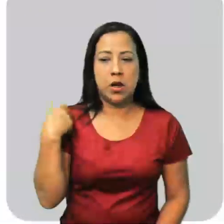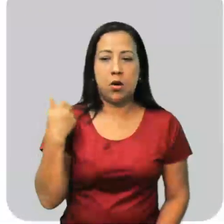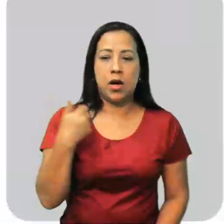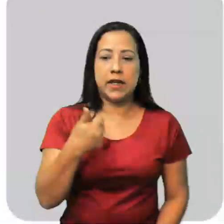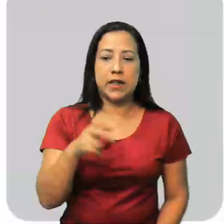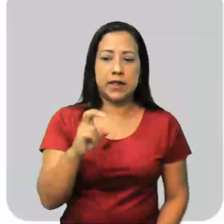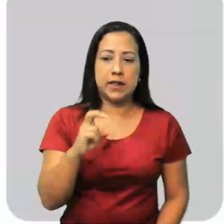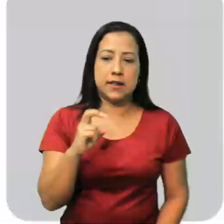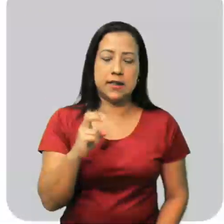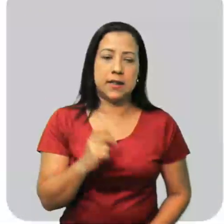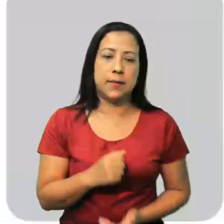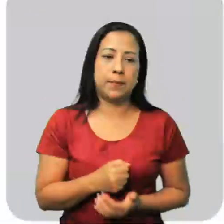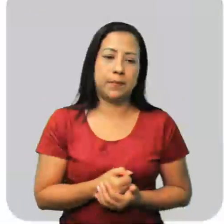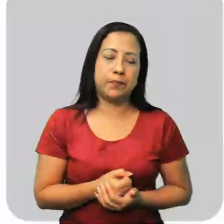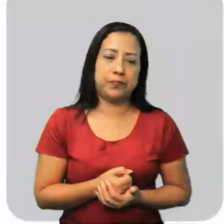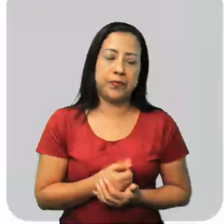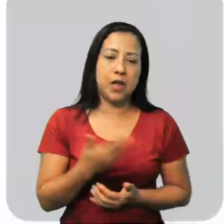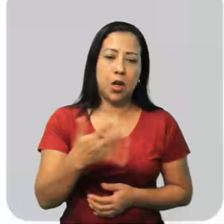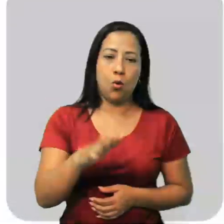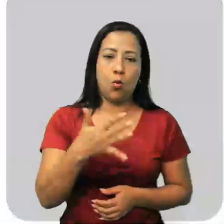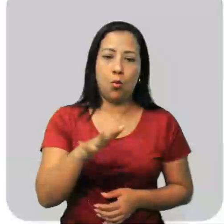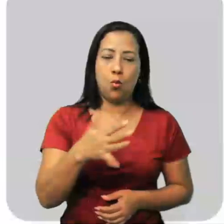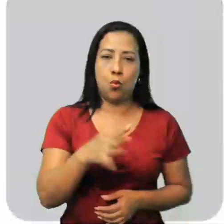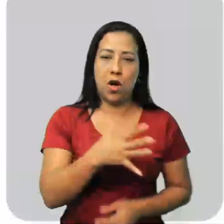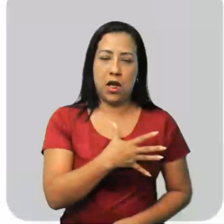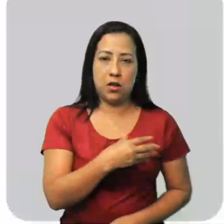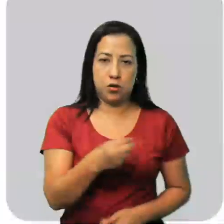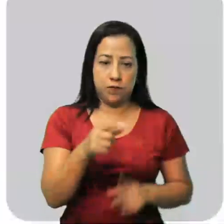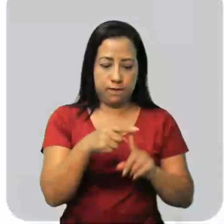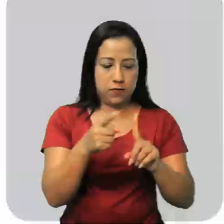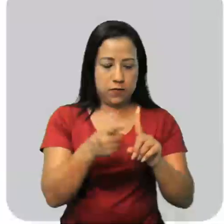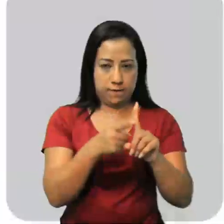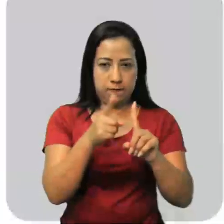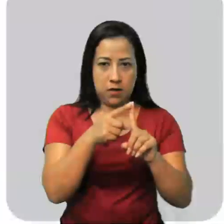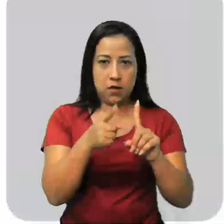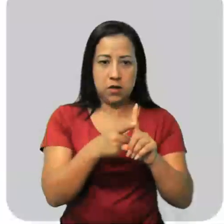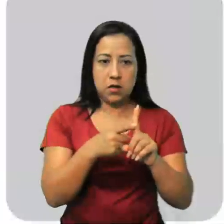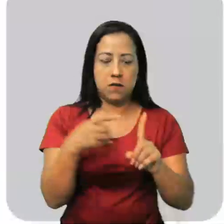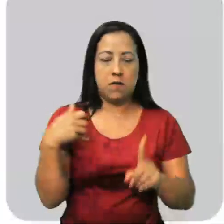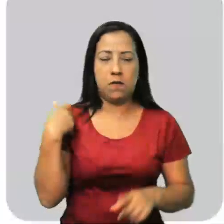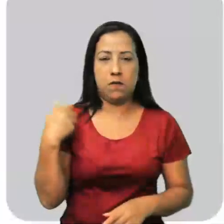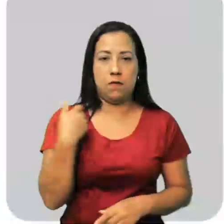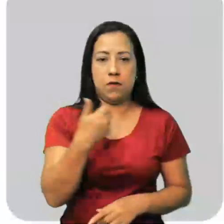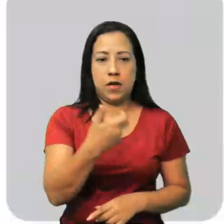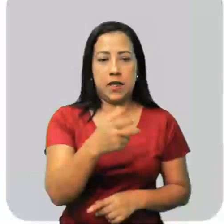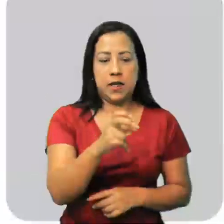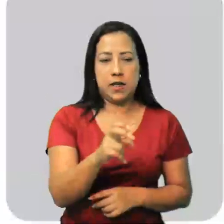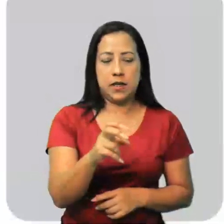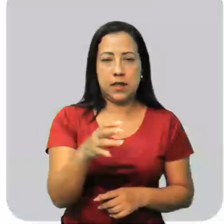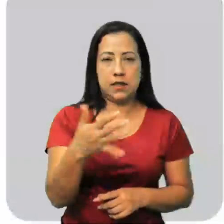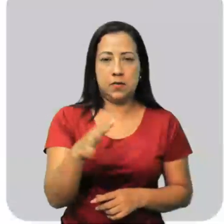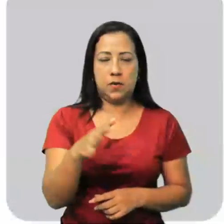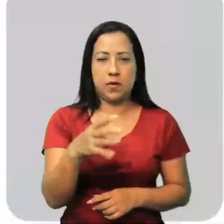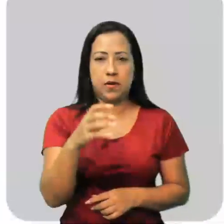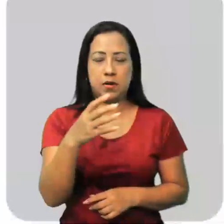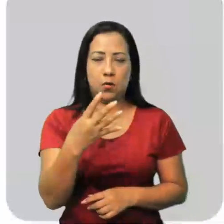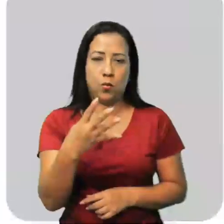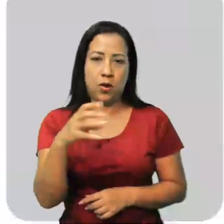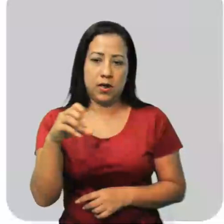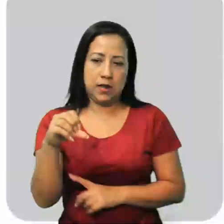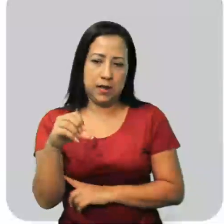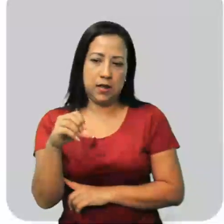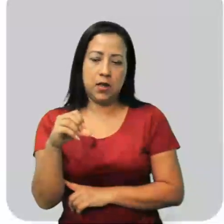Ó, número médio de filhos por mulher entre os 15 e 49 anos. A taxa de fecundidade tem diminuído muito no